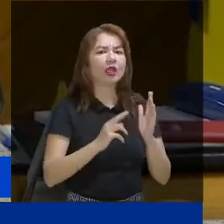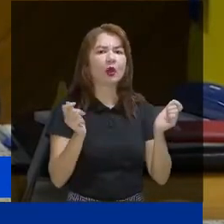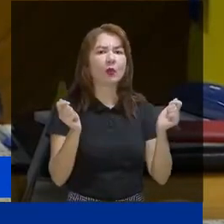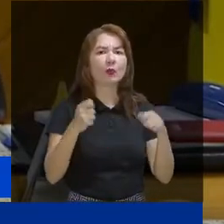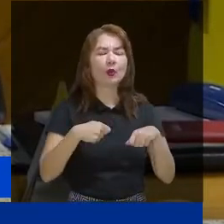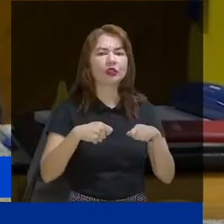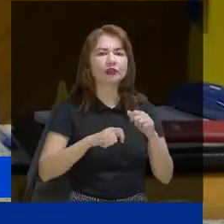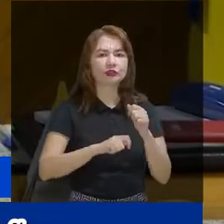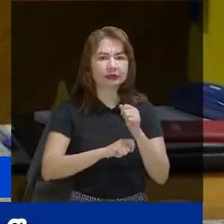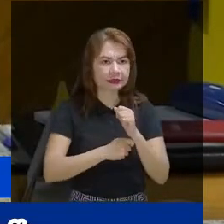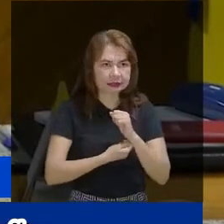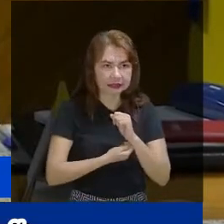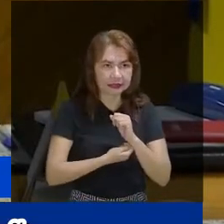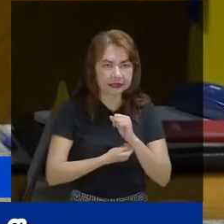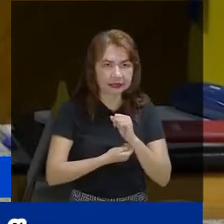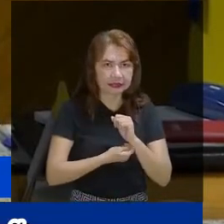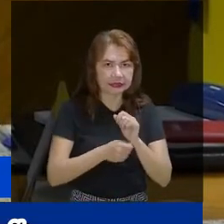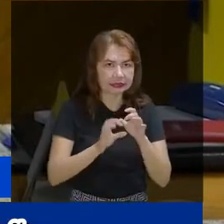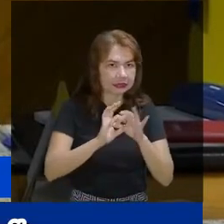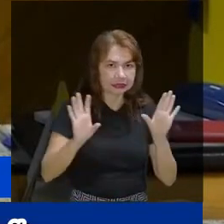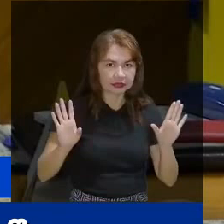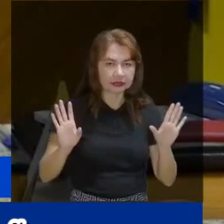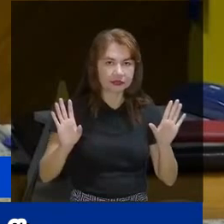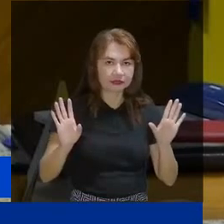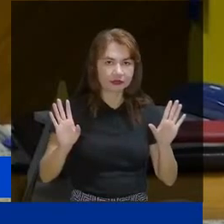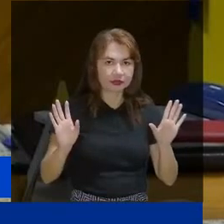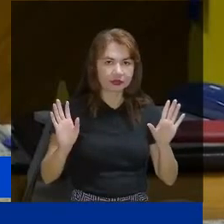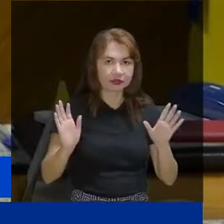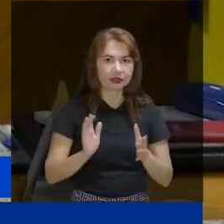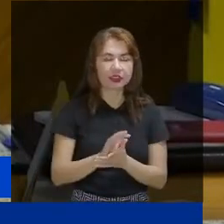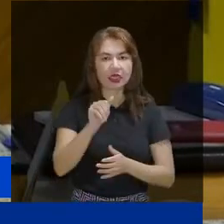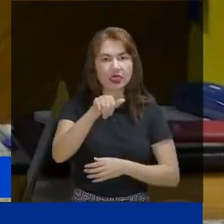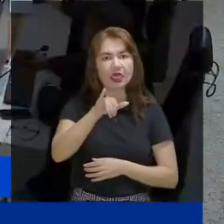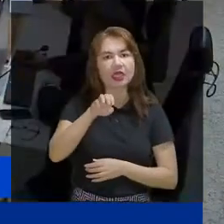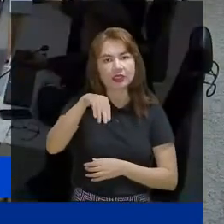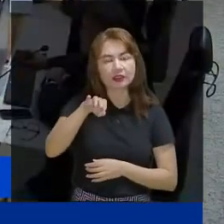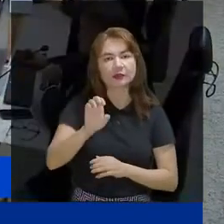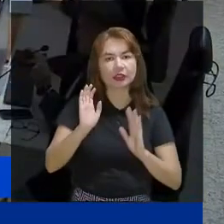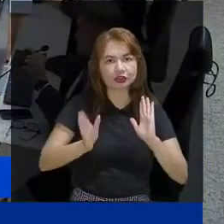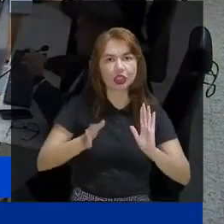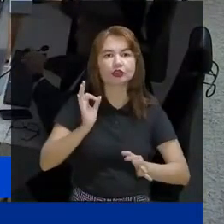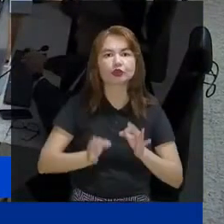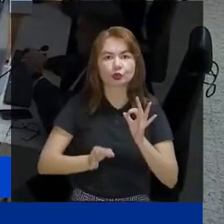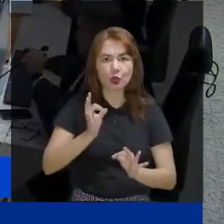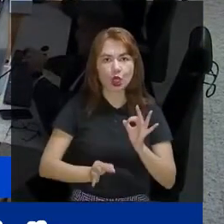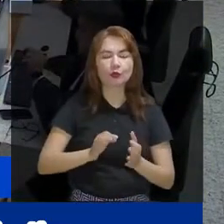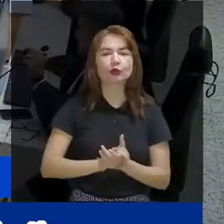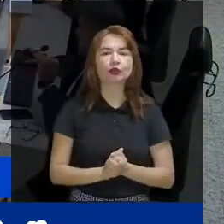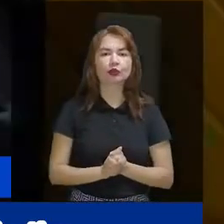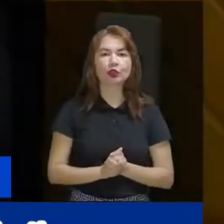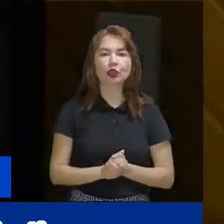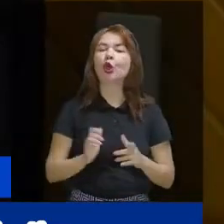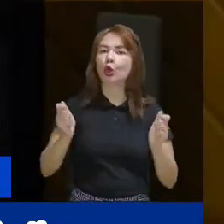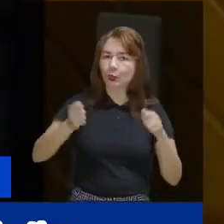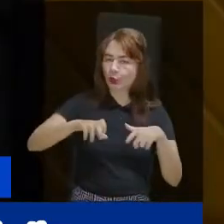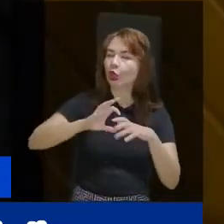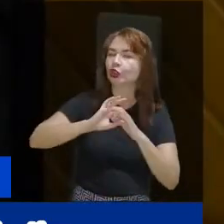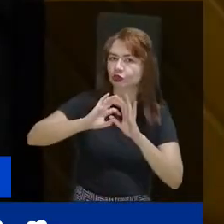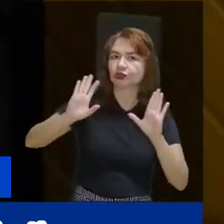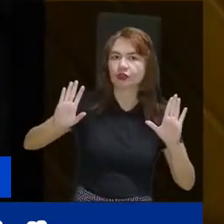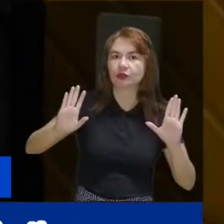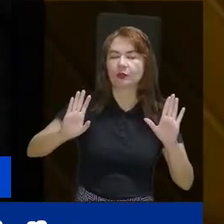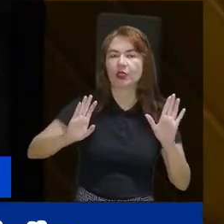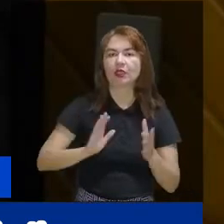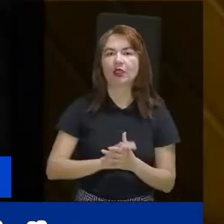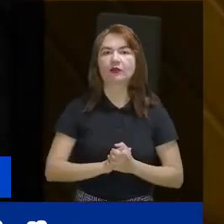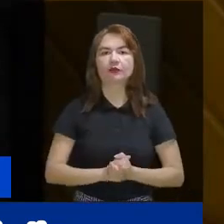Rivaldo, o segredo de justiça. Afinal de contas, aqui é um embargo de declaração, a AIME nós já julgamos, né? Sim, senhor presidente, não há nenhuma objeção de retirar o segredo